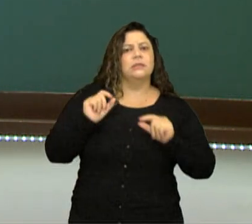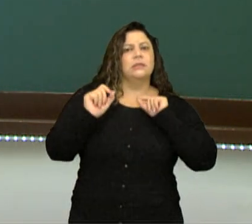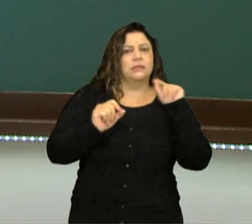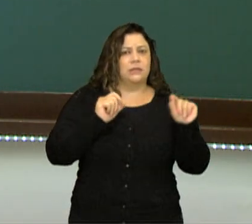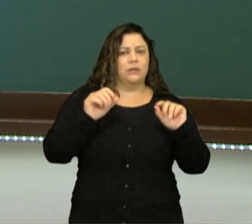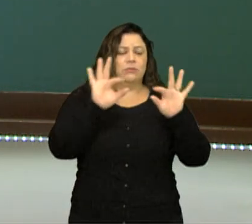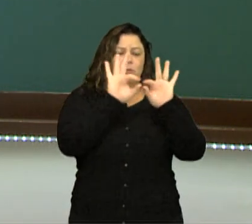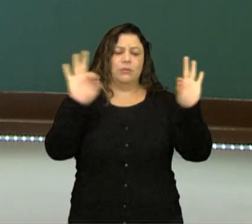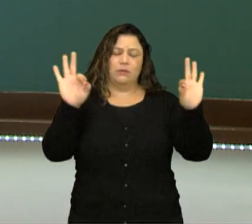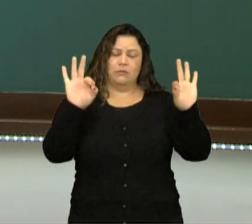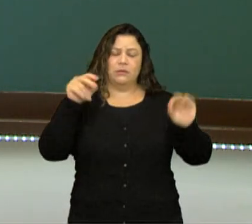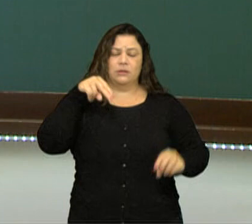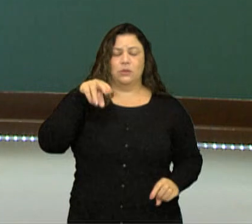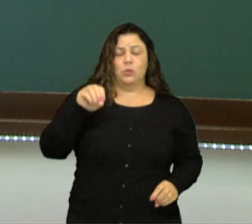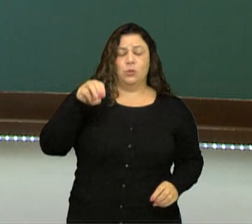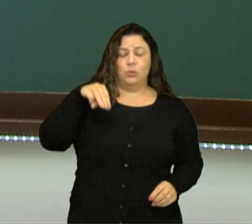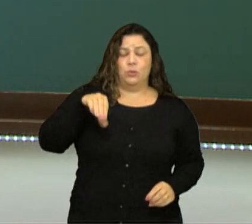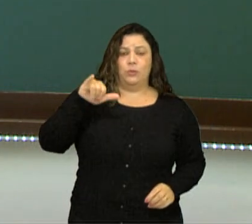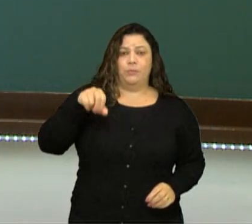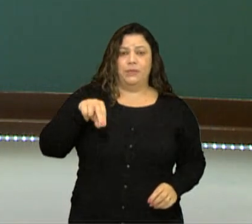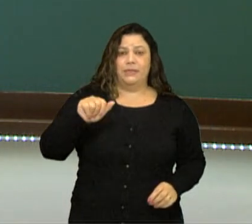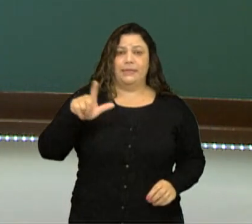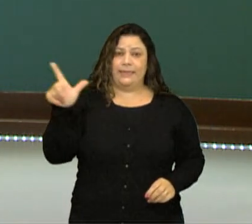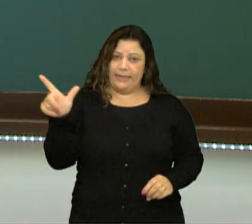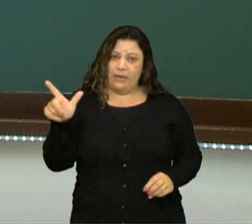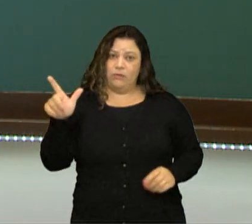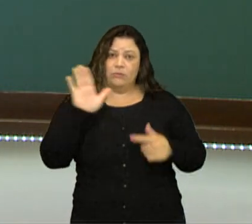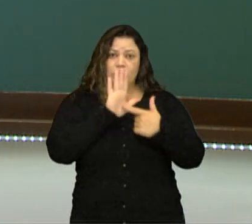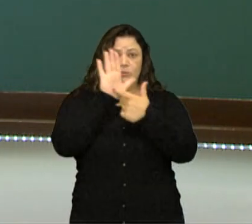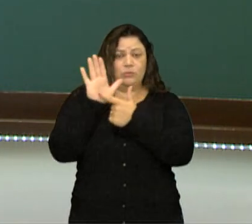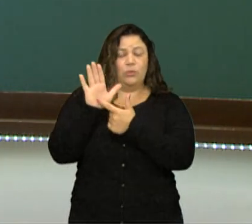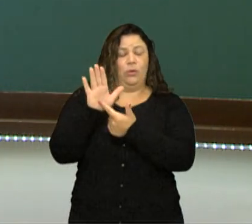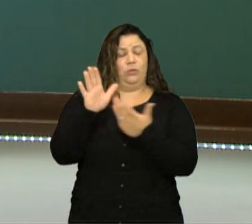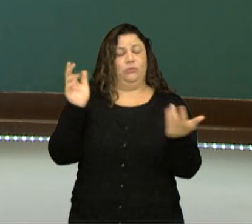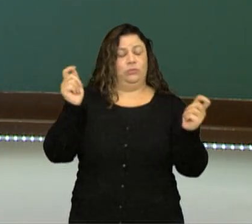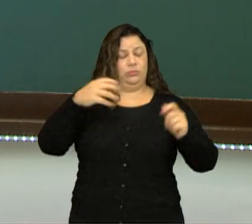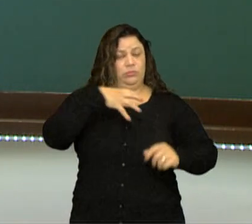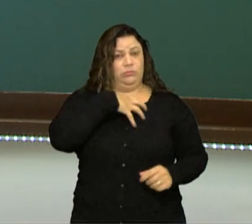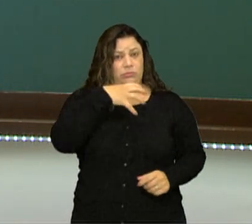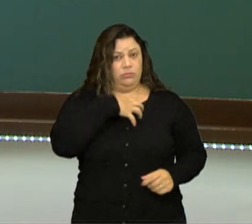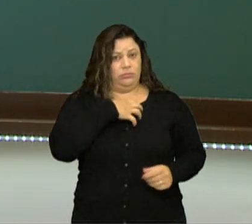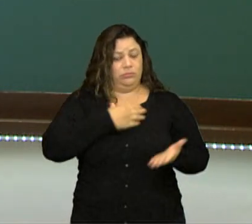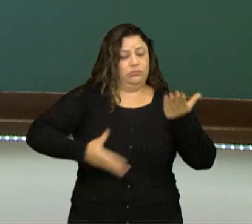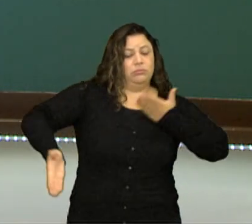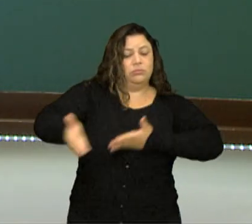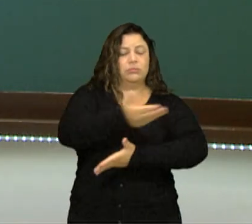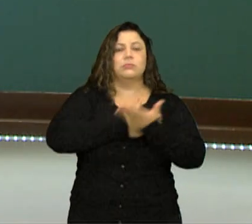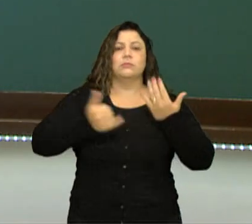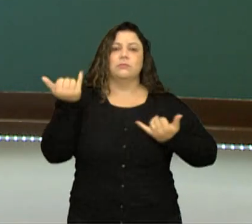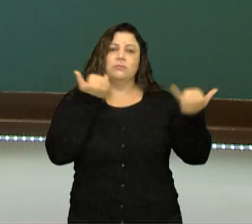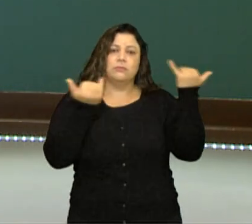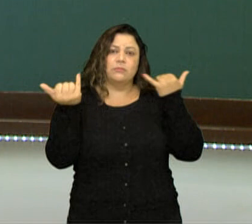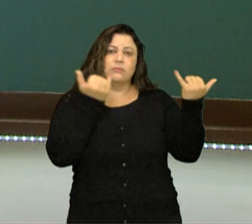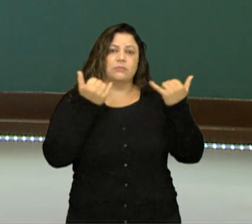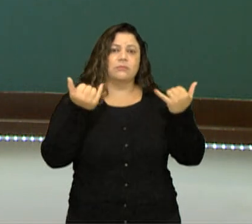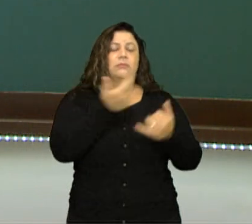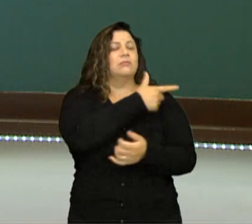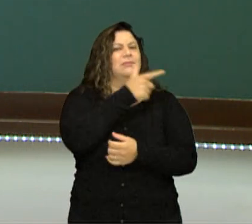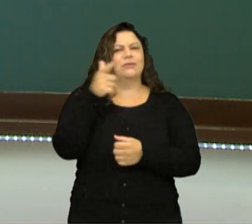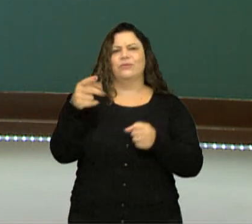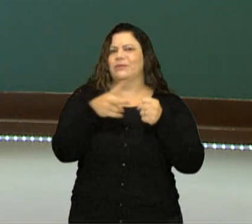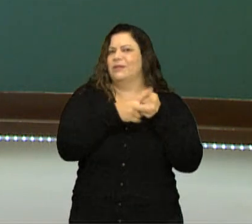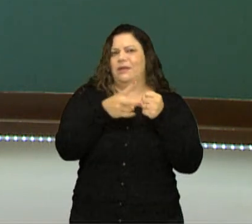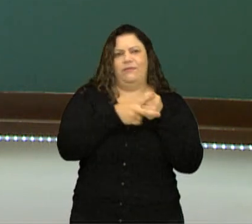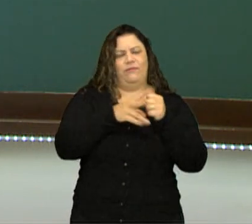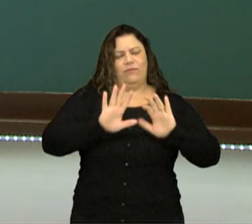uma frase nominal, pois ela apresenta sentido, ela transmite uma informação, mas não apresenta verbo. Se